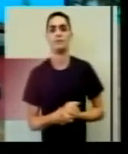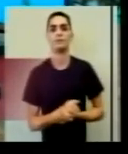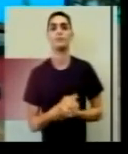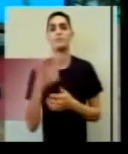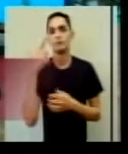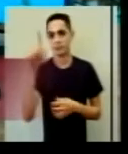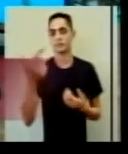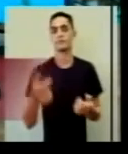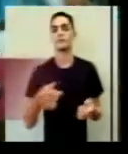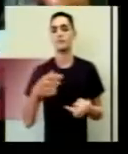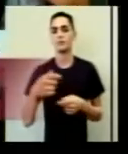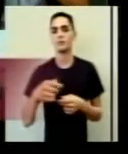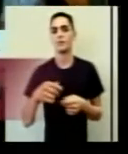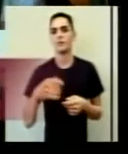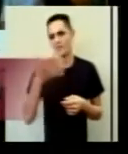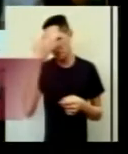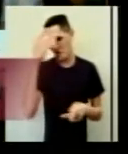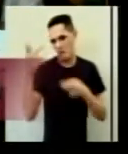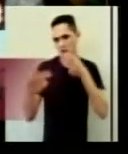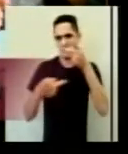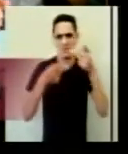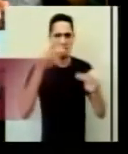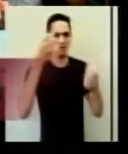circulando. Próximo.